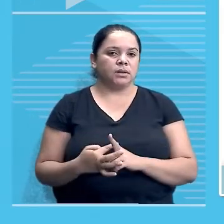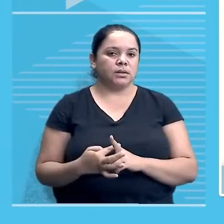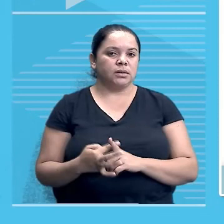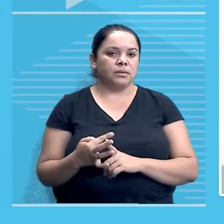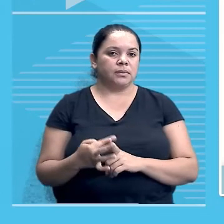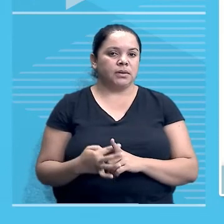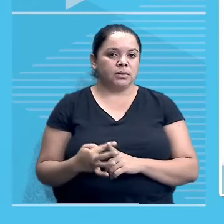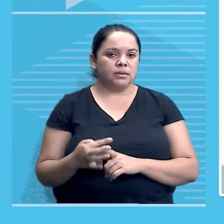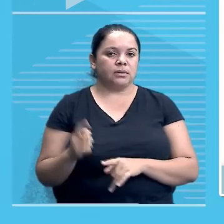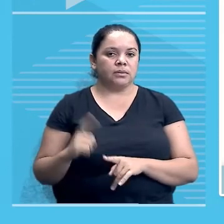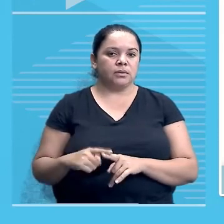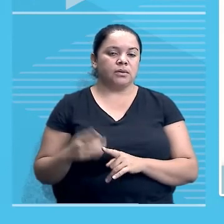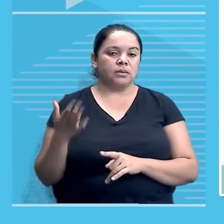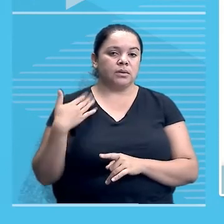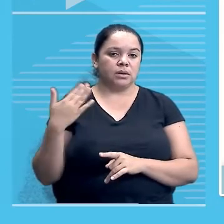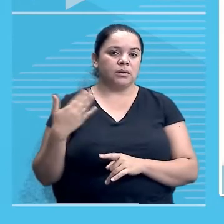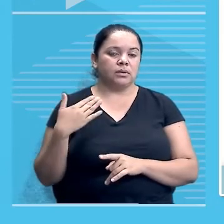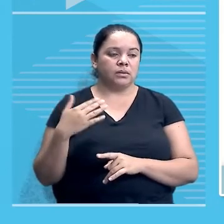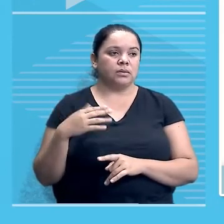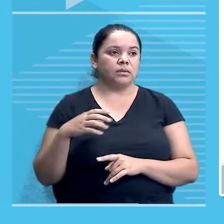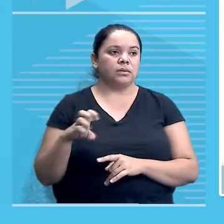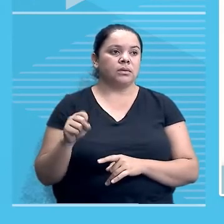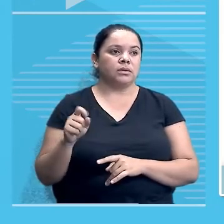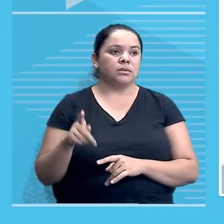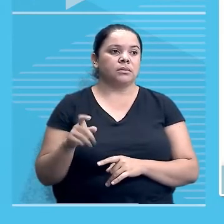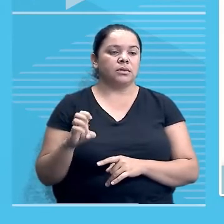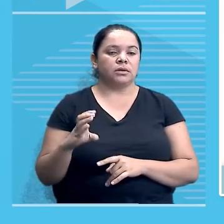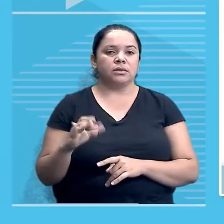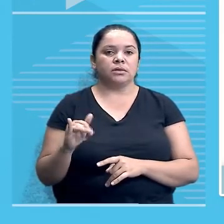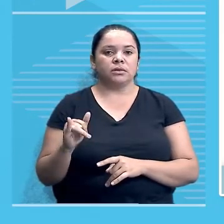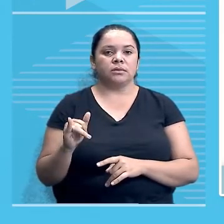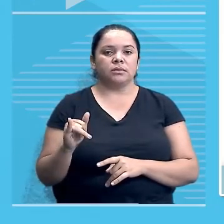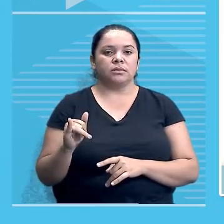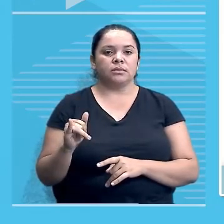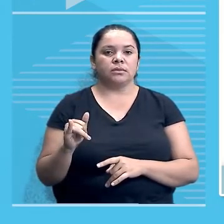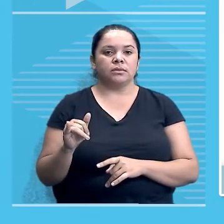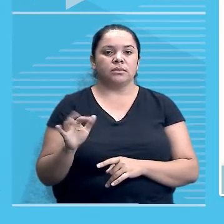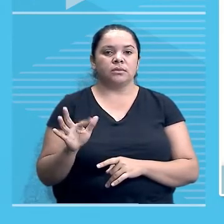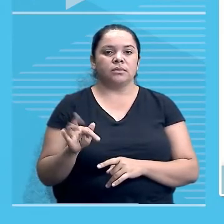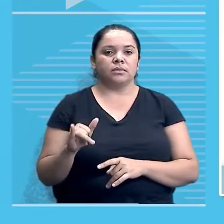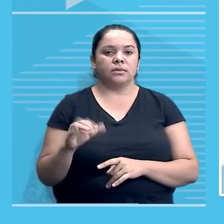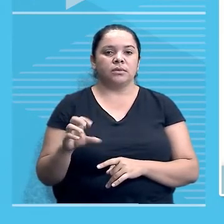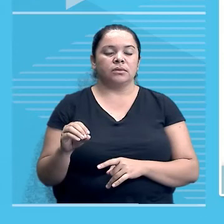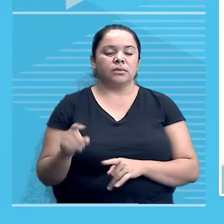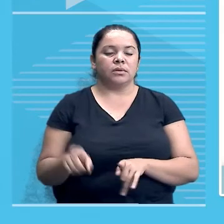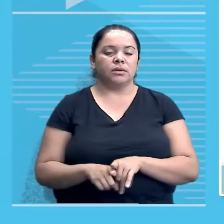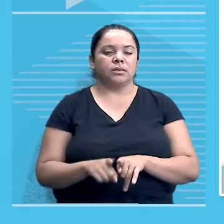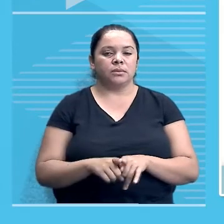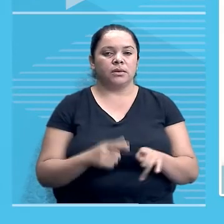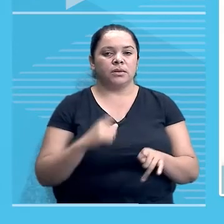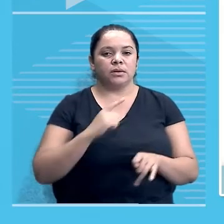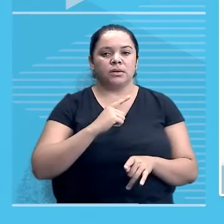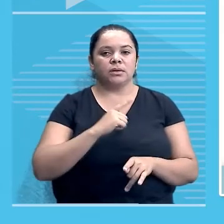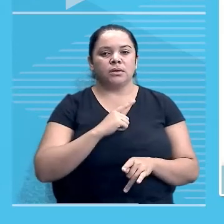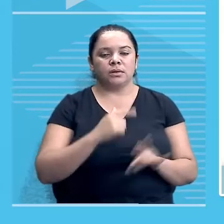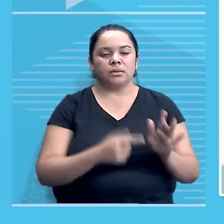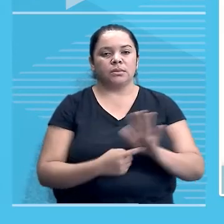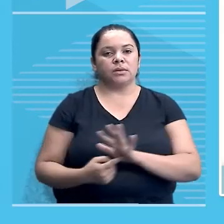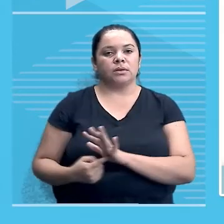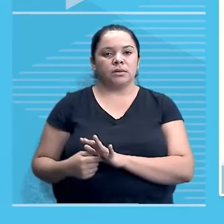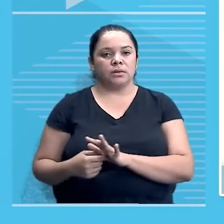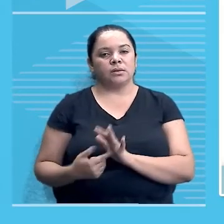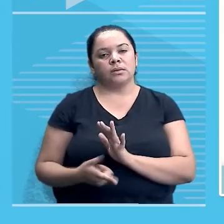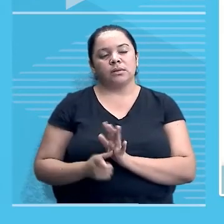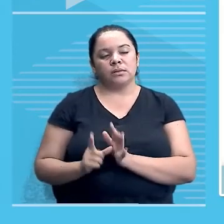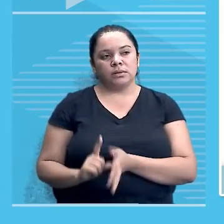porque o calor específico ele vai pegar um pouquinho também desse tópico que a gente acabou de citar. Bom?